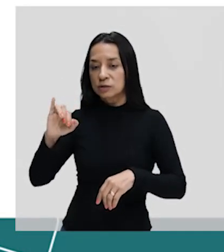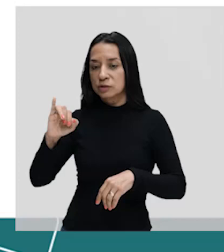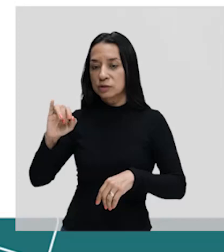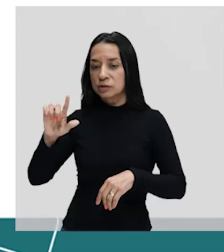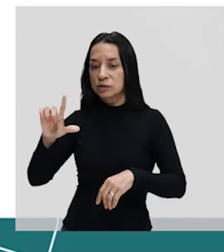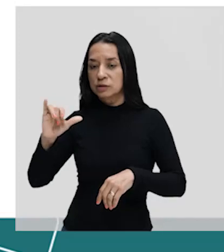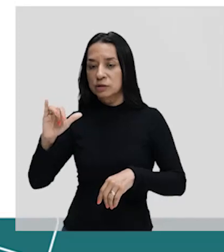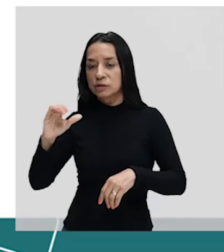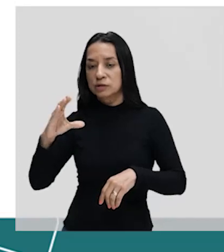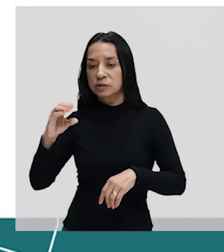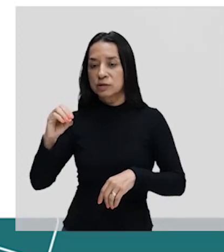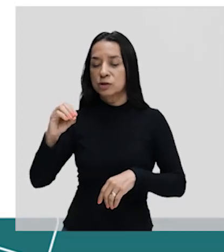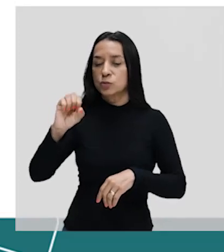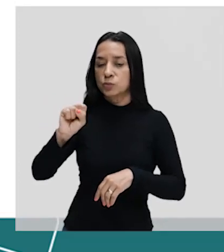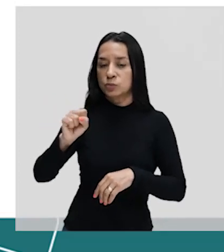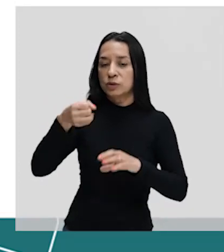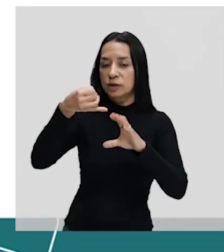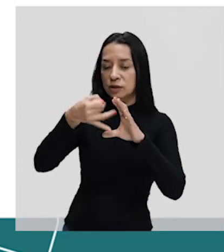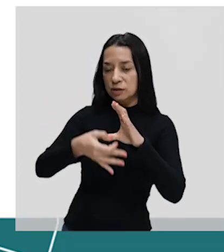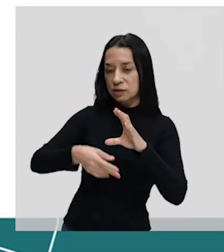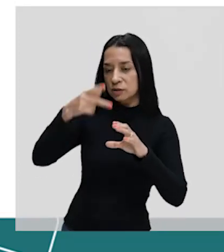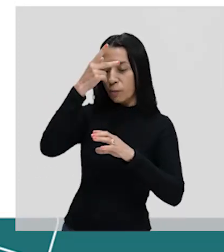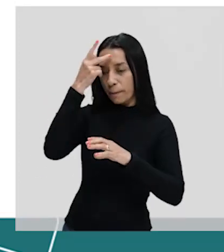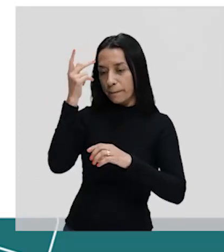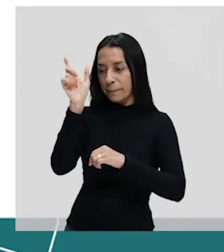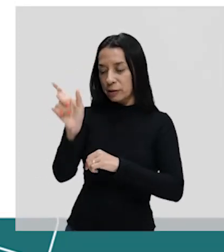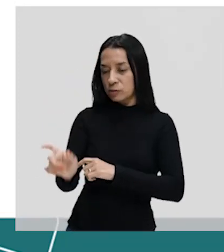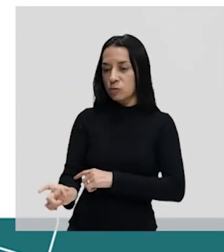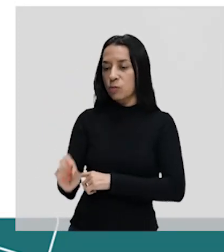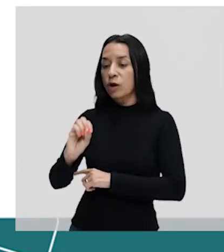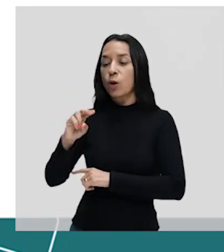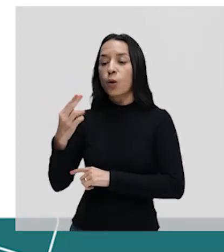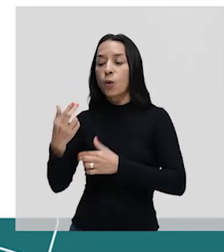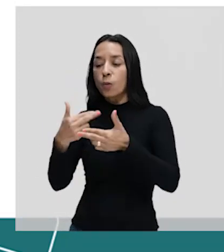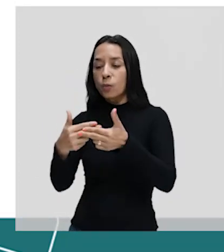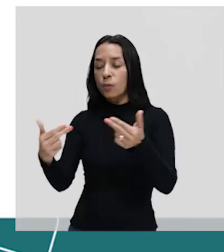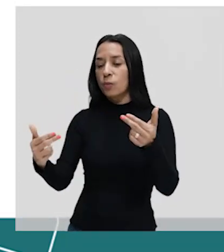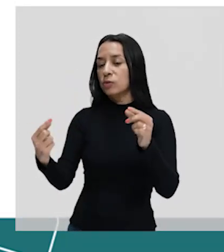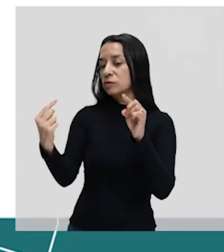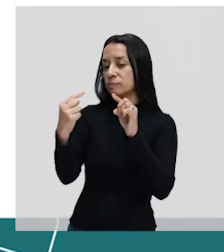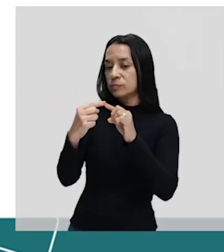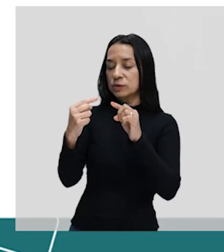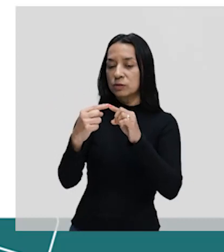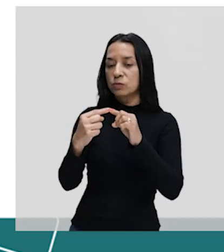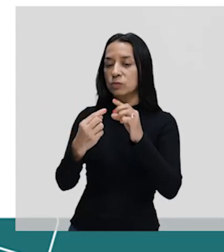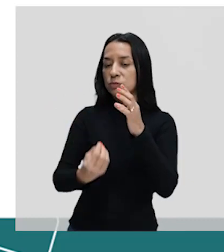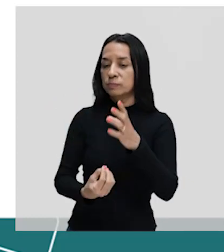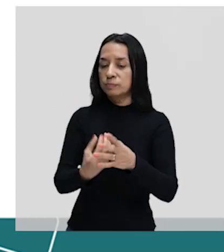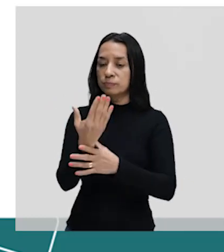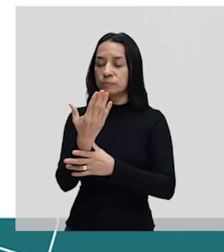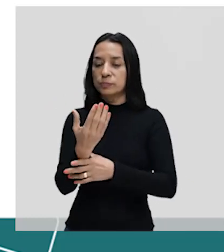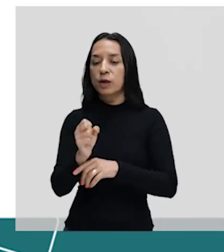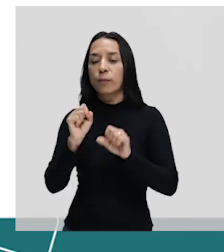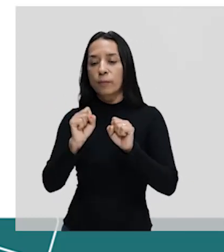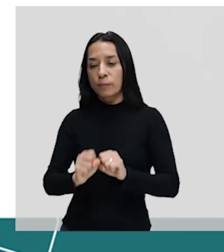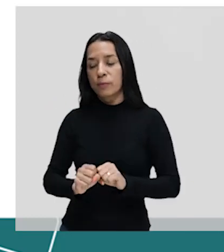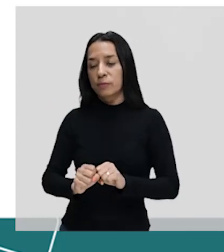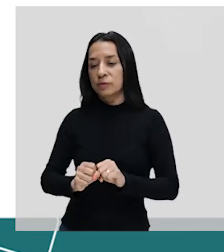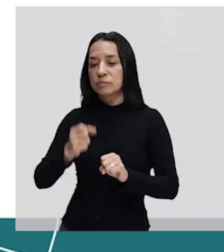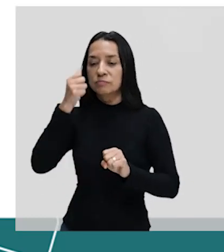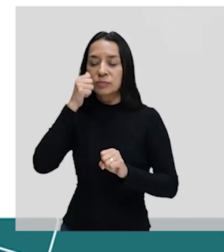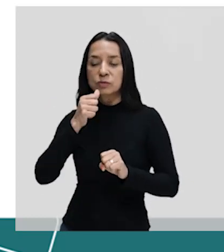em espanhol, caracterizam as pessoas ou coisas de acordo com as suas origens. Podem